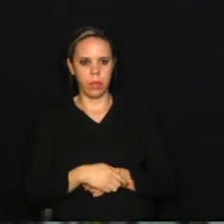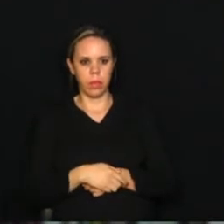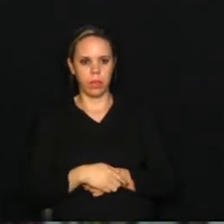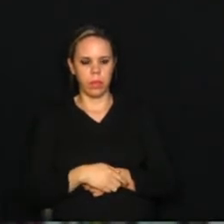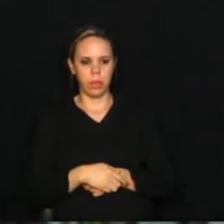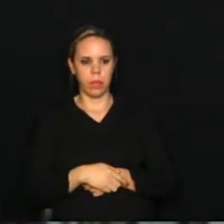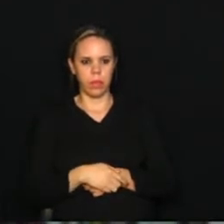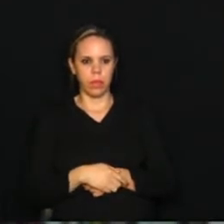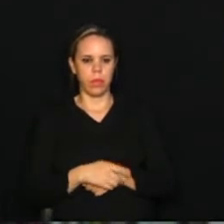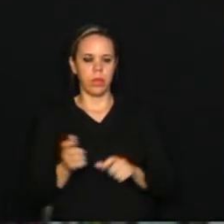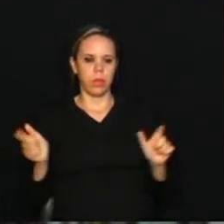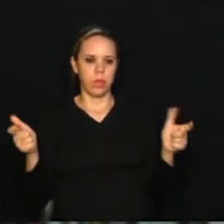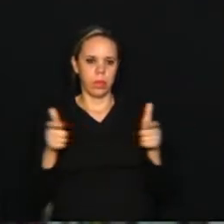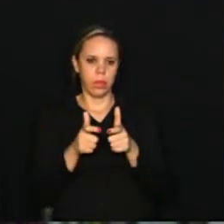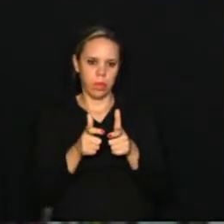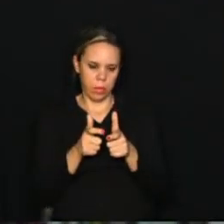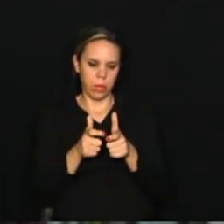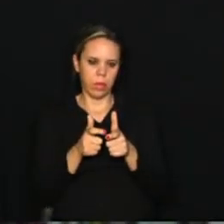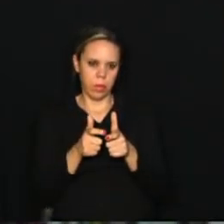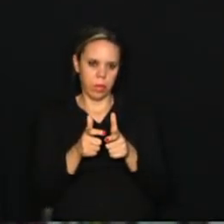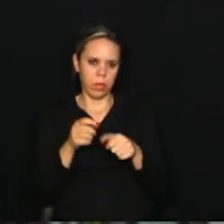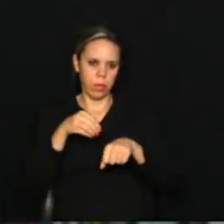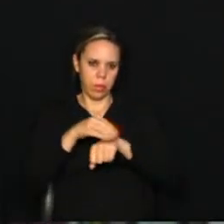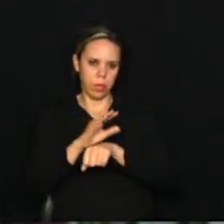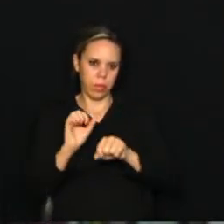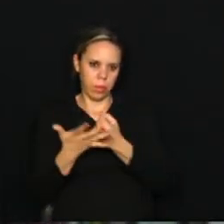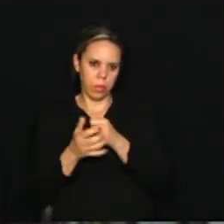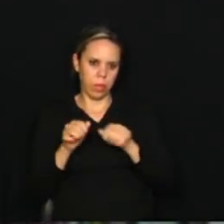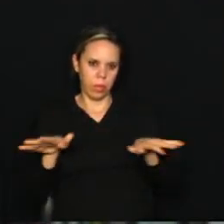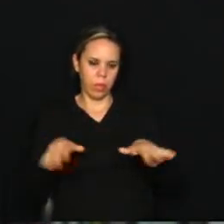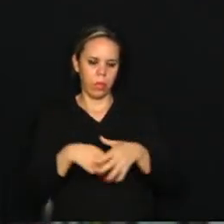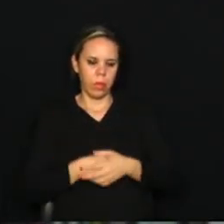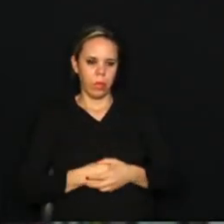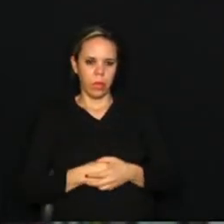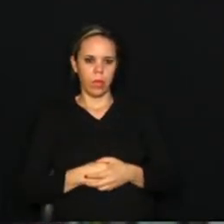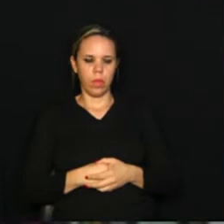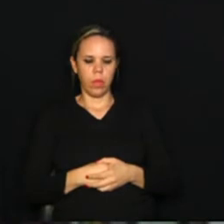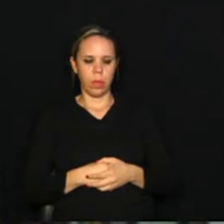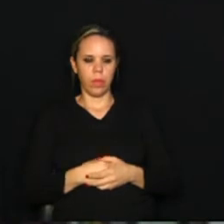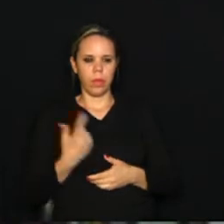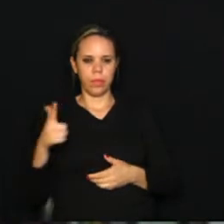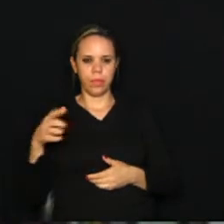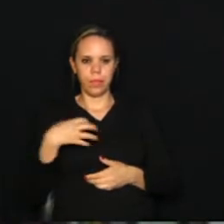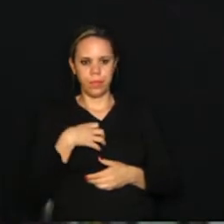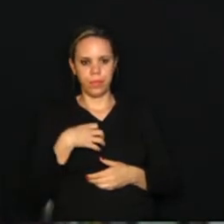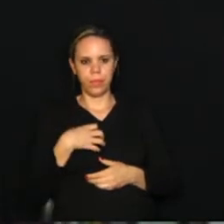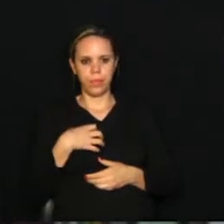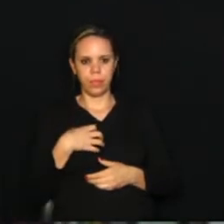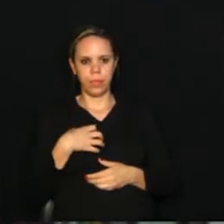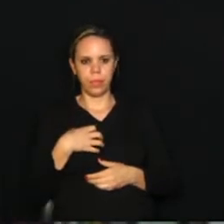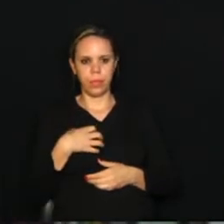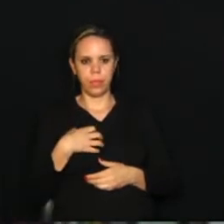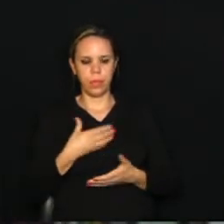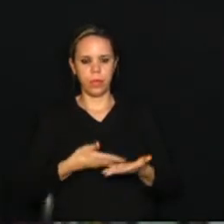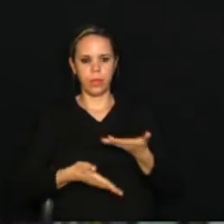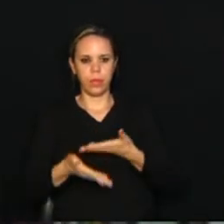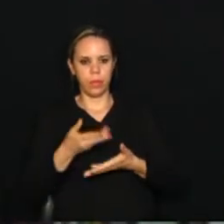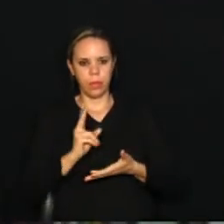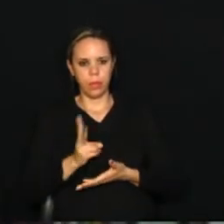a pandemia, né? A transmissão, né? Não há outro jeito. E nós vamos conviver com